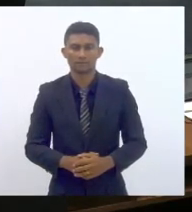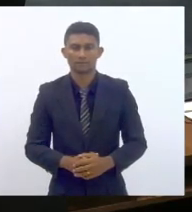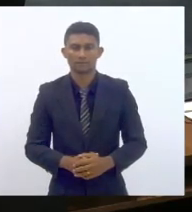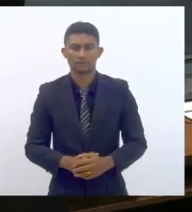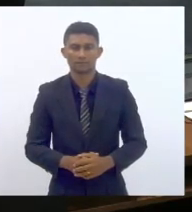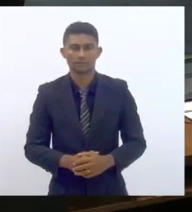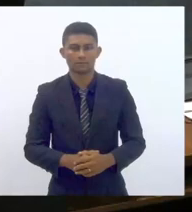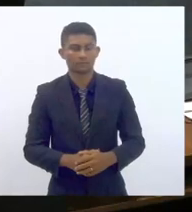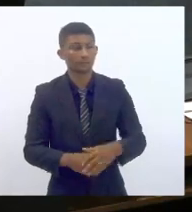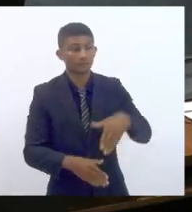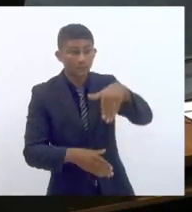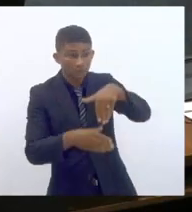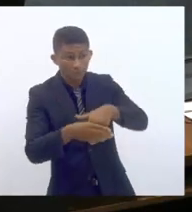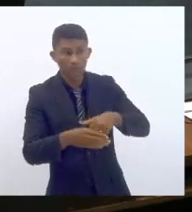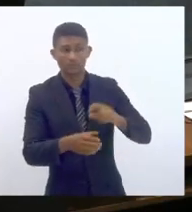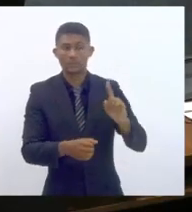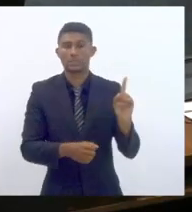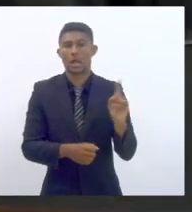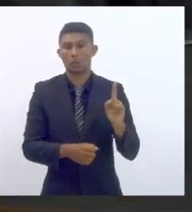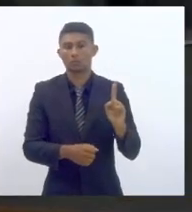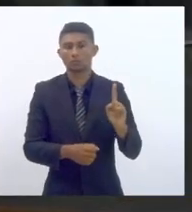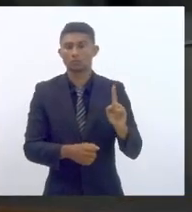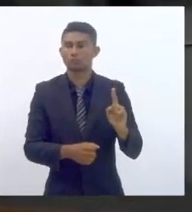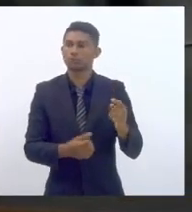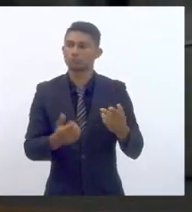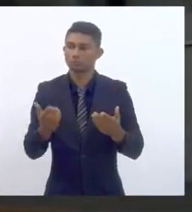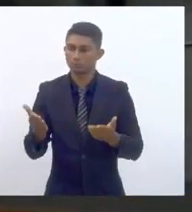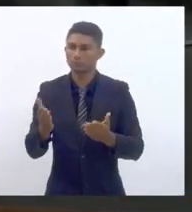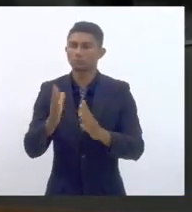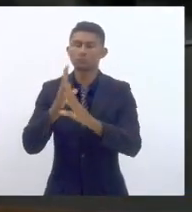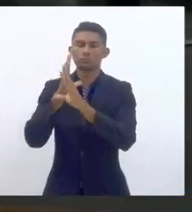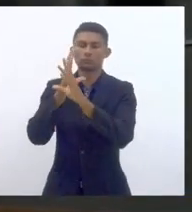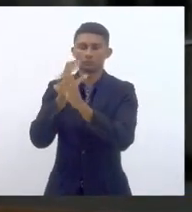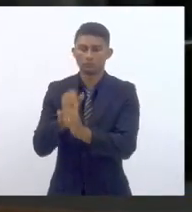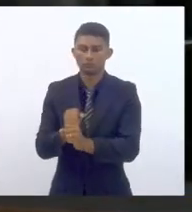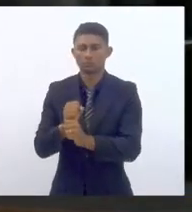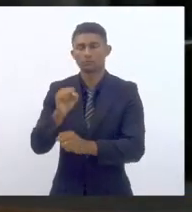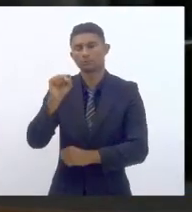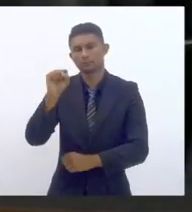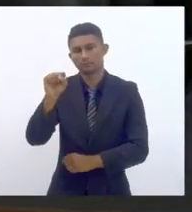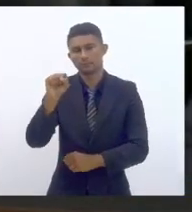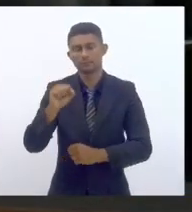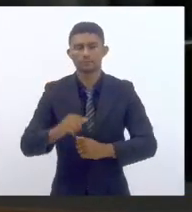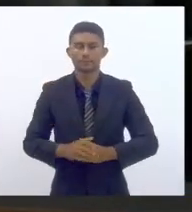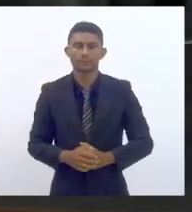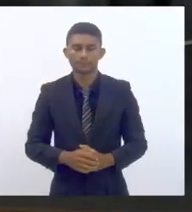Voto não, senhor presidente. Deputado Flávio Serafini vota não. 8.